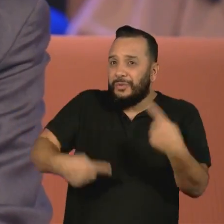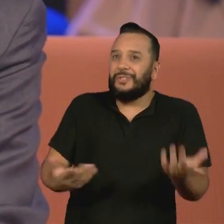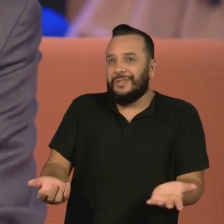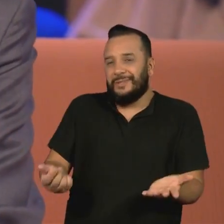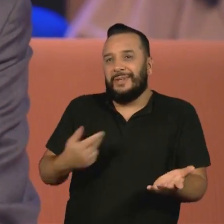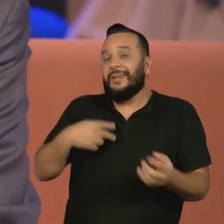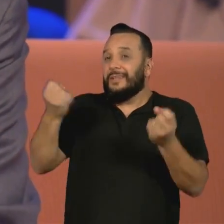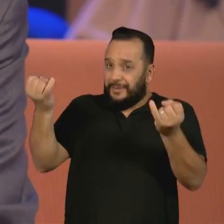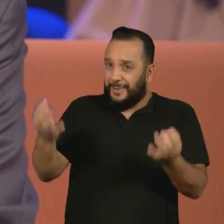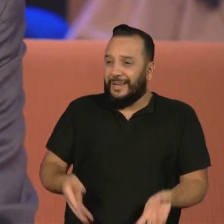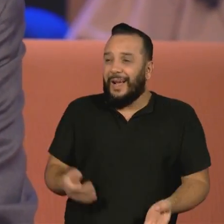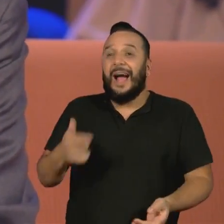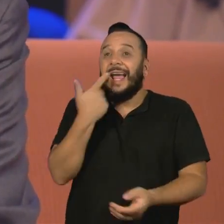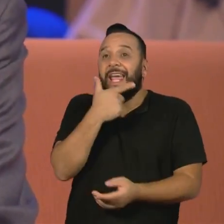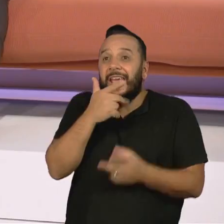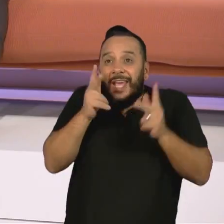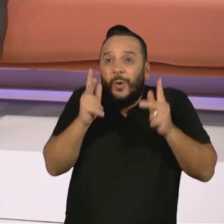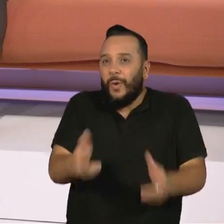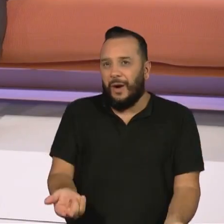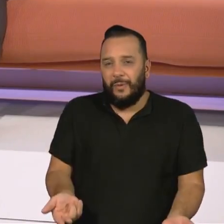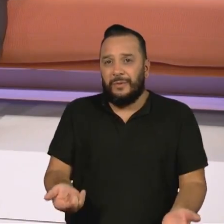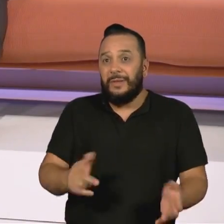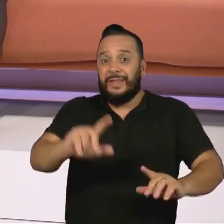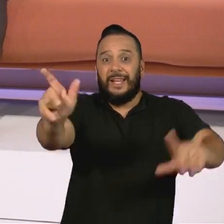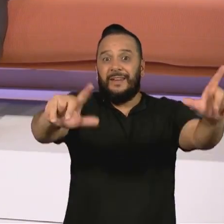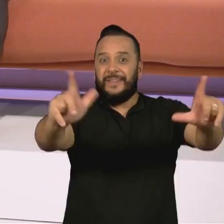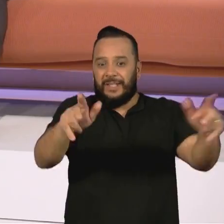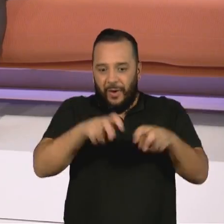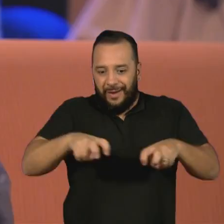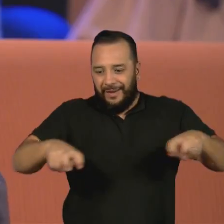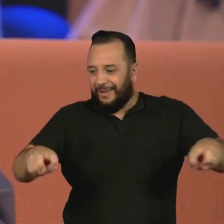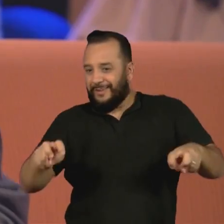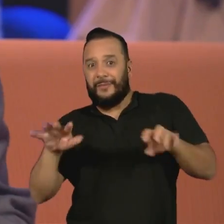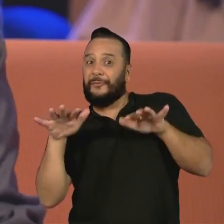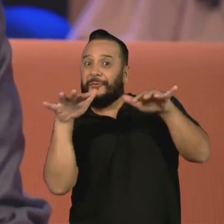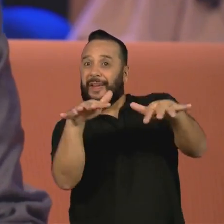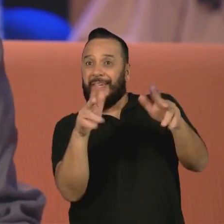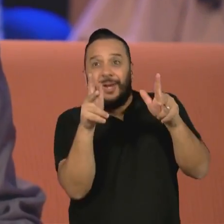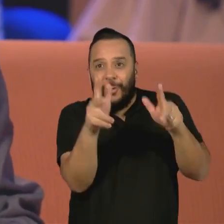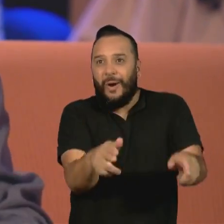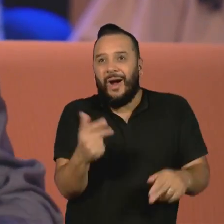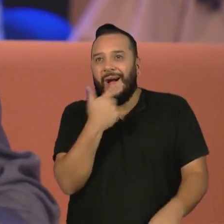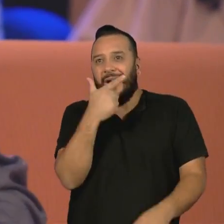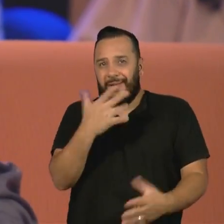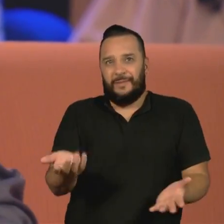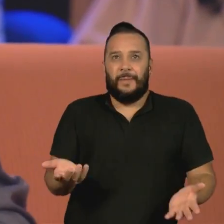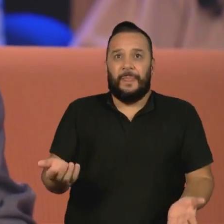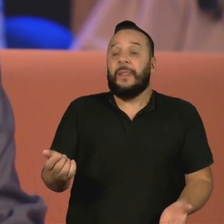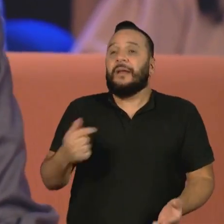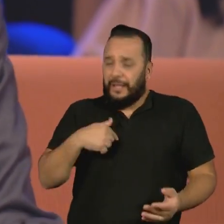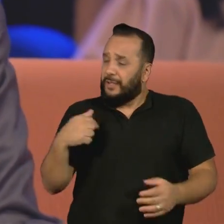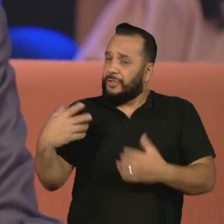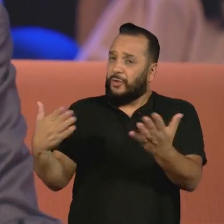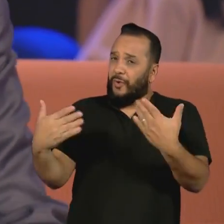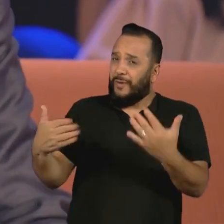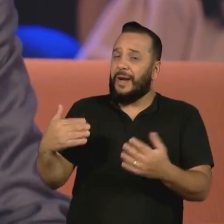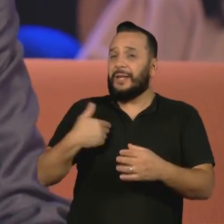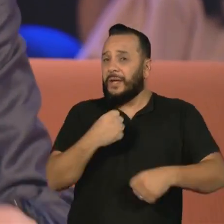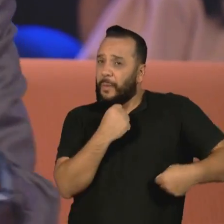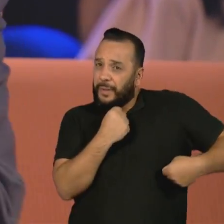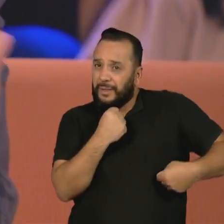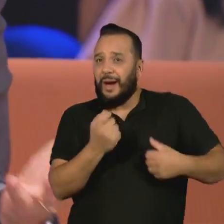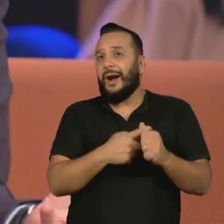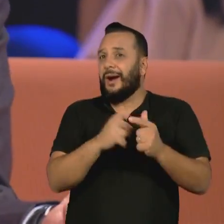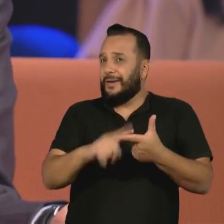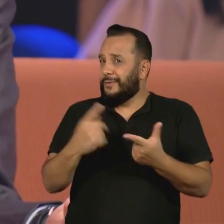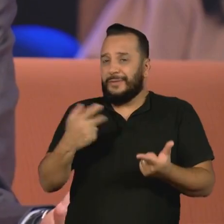vão rir das mesmas coisas? Como é que eles vão se emocionar das mesmas coisas? Porque a gente, com 2 minutos de conversa, a gente vai falar de Roberto Carlos, vai falar de alguma coisa,